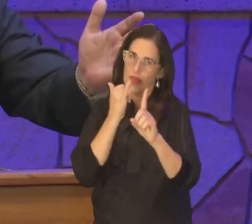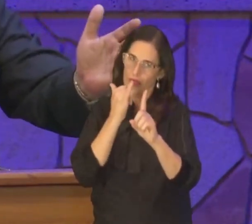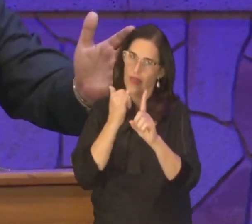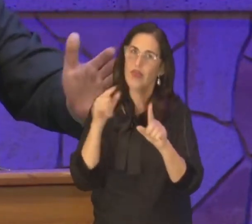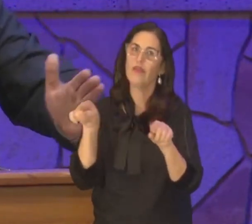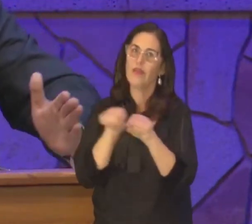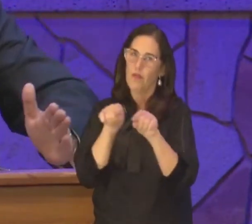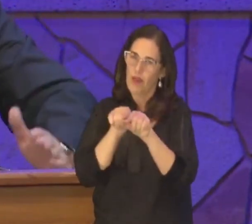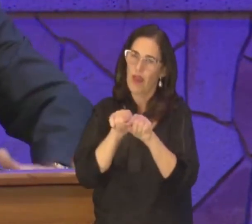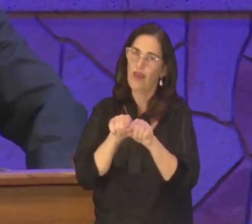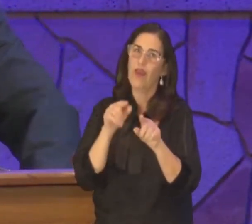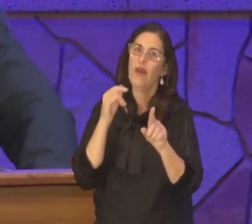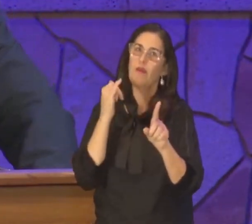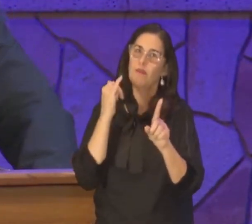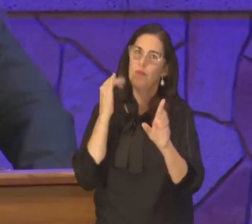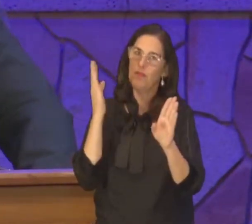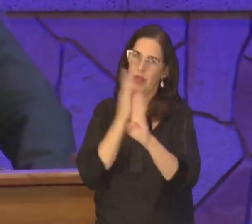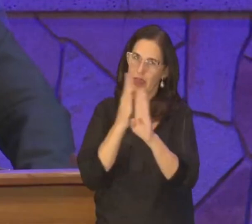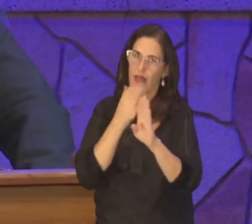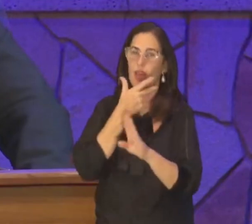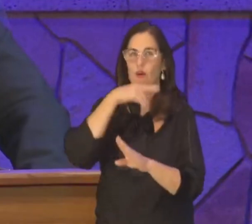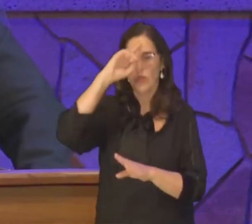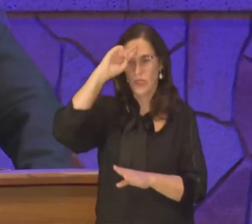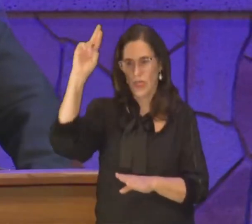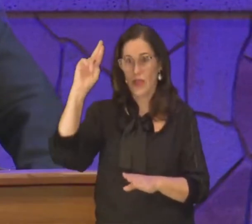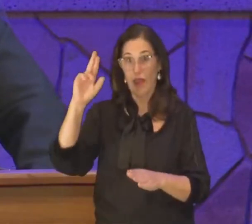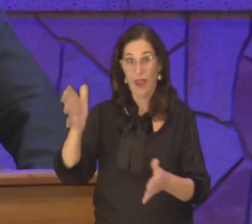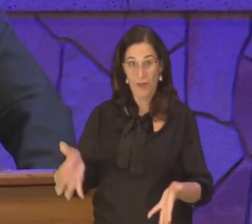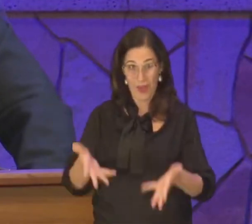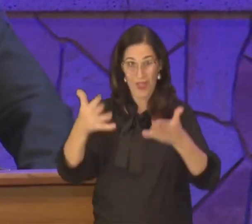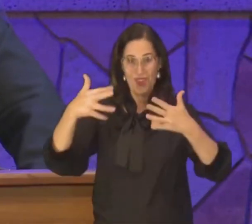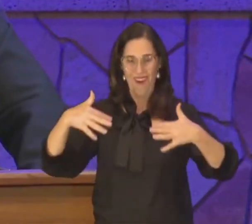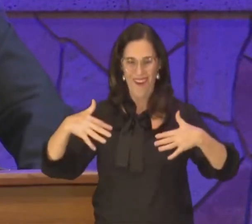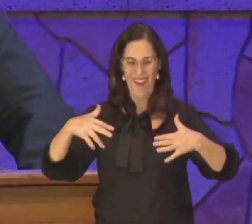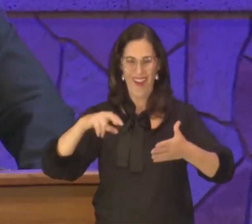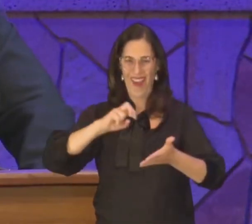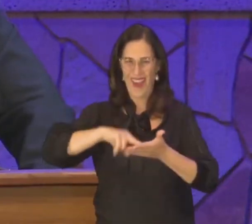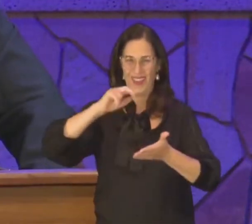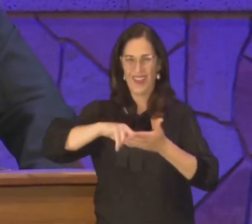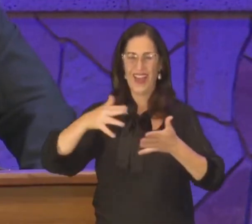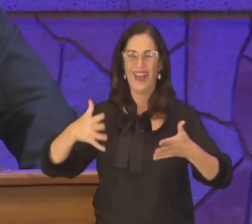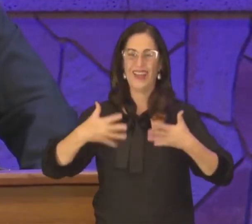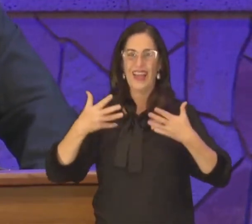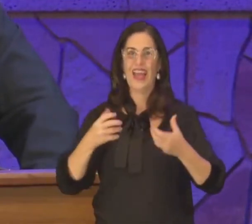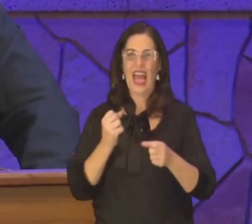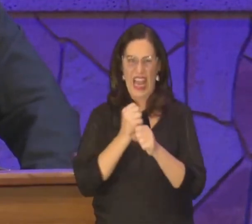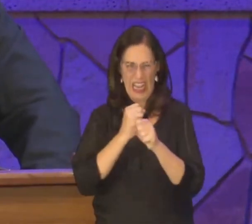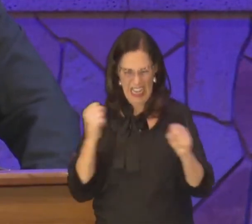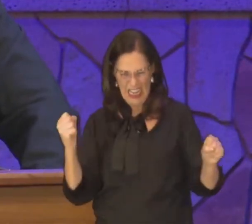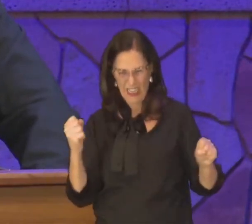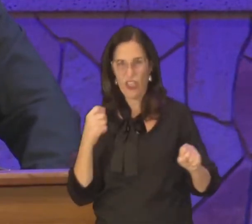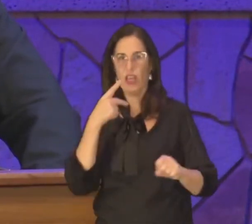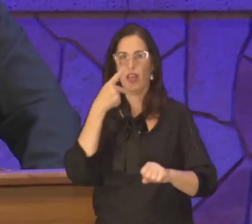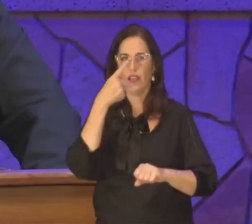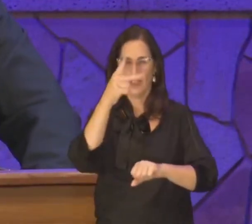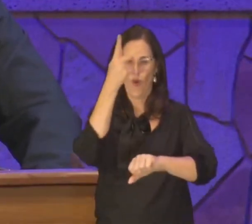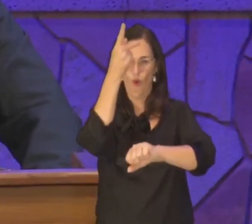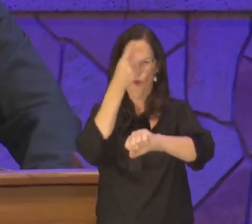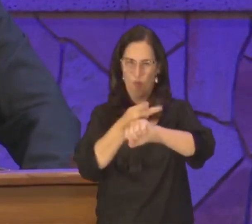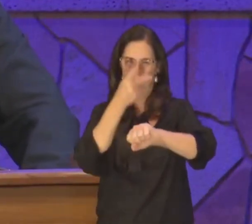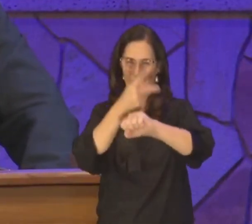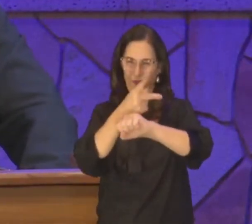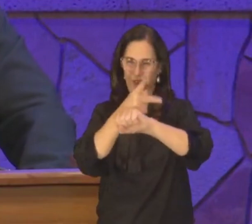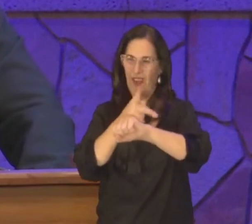assim perseguiram ao Senhor. Por isso ele diz, exultai, porque grande é o vosso